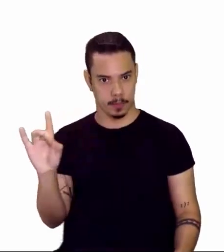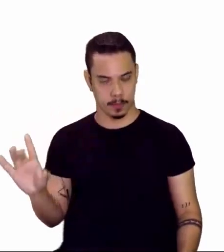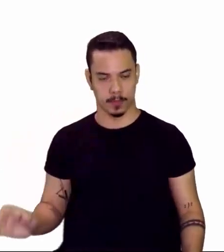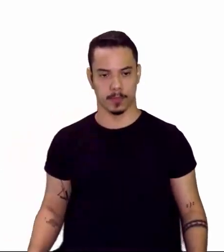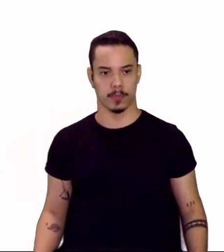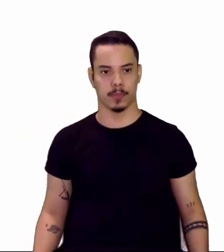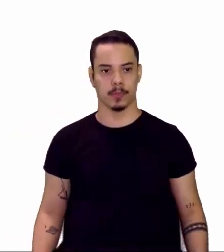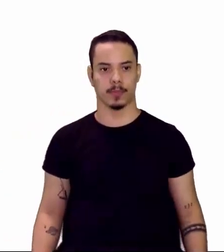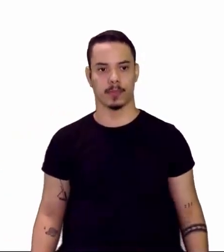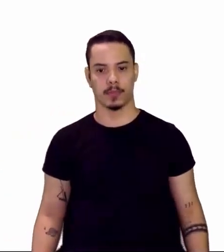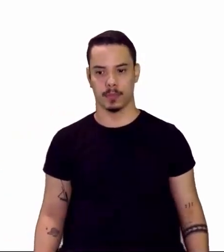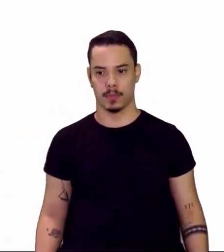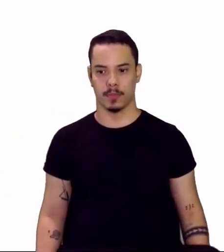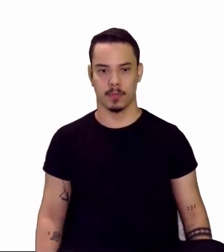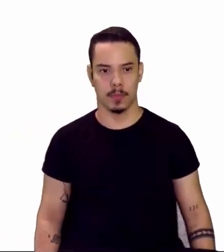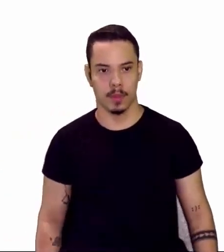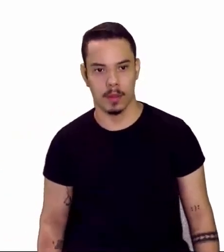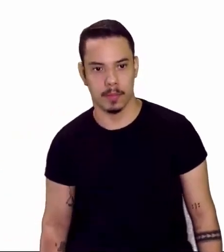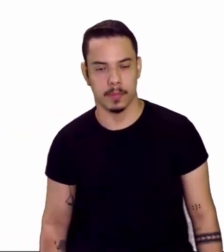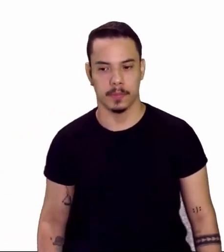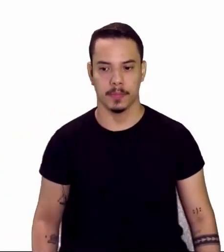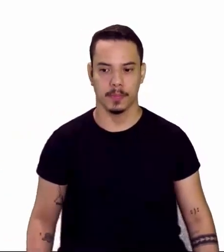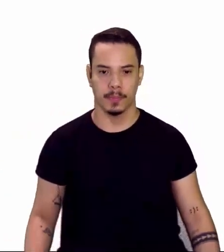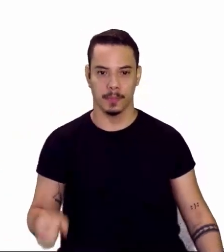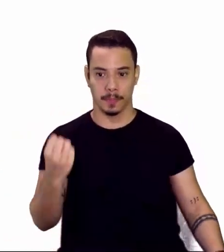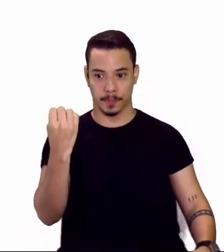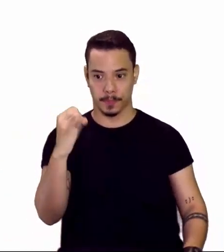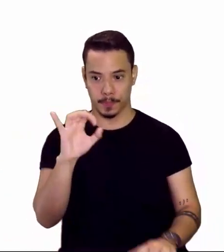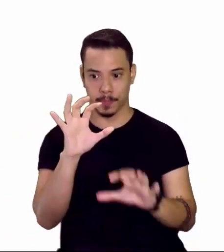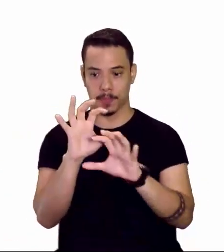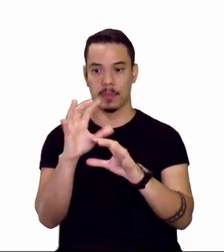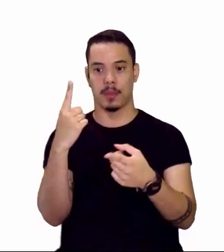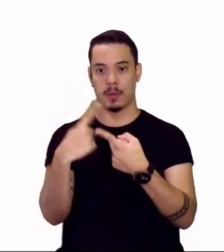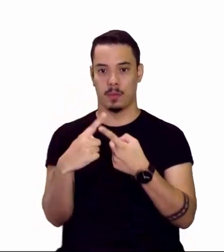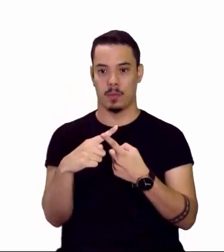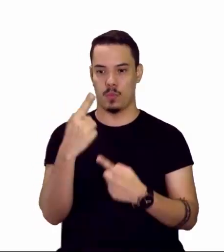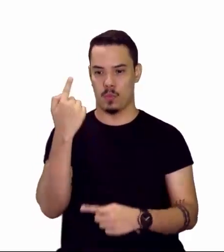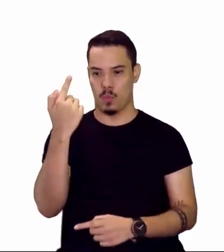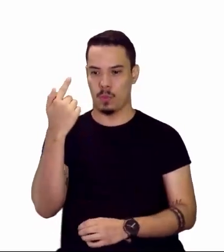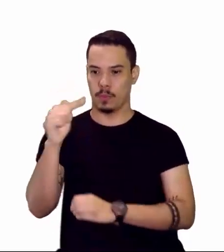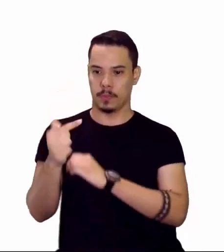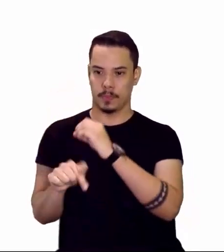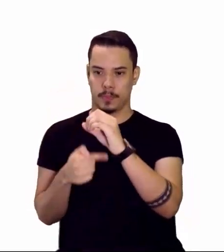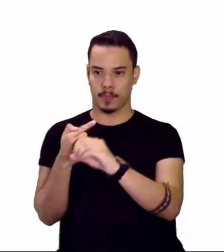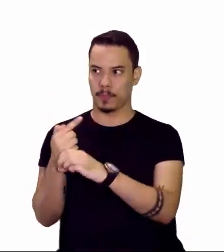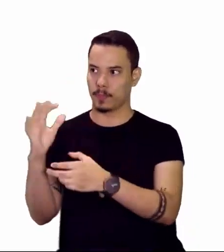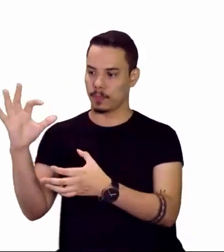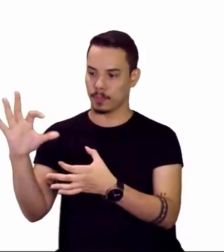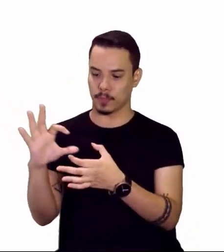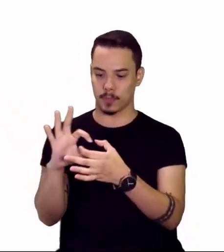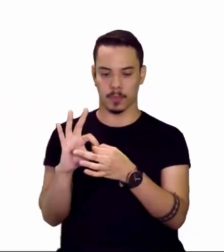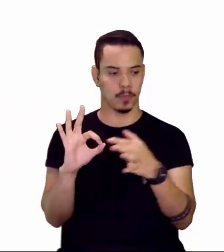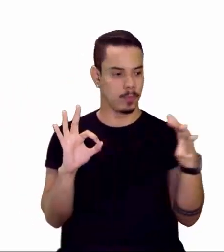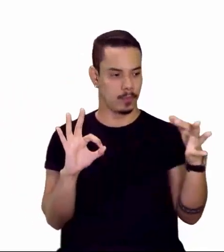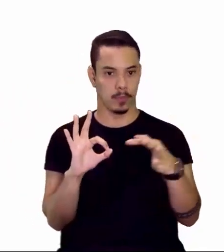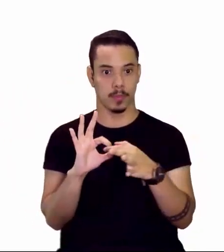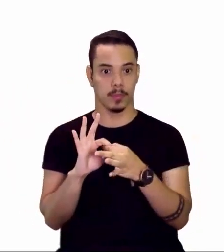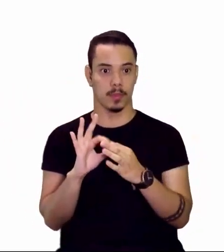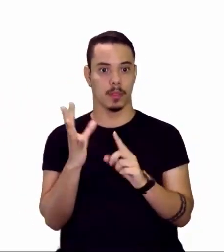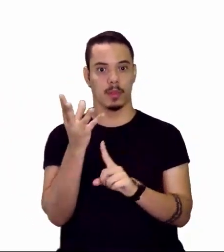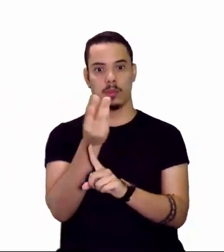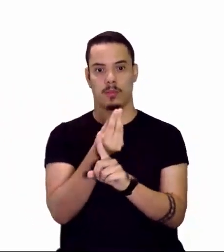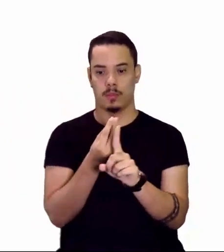a tripla ligação, é porque um átomo está se ligando com o outro e